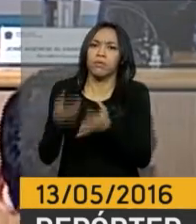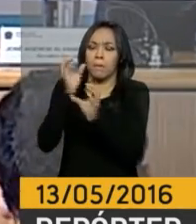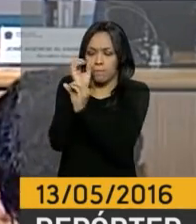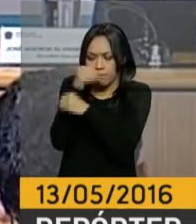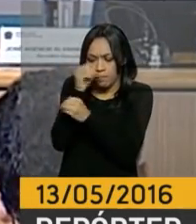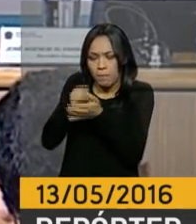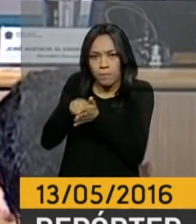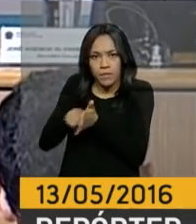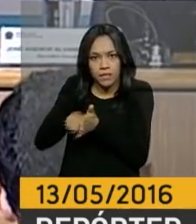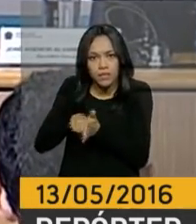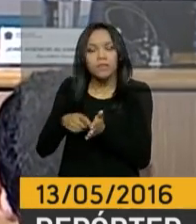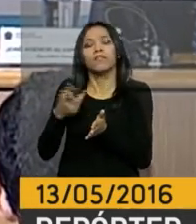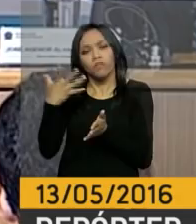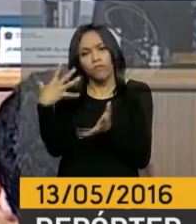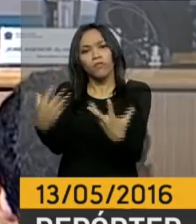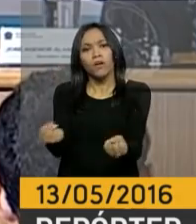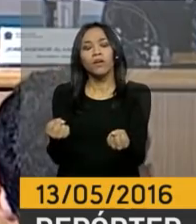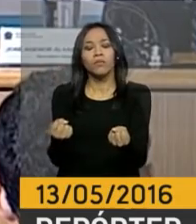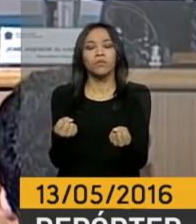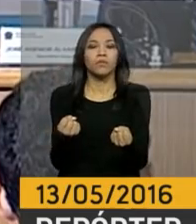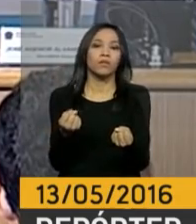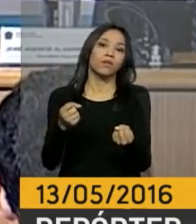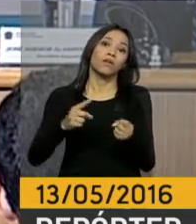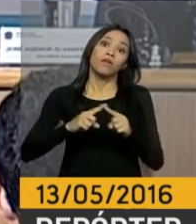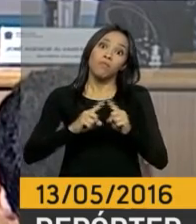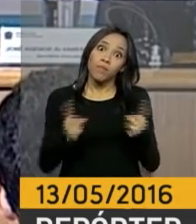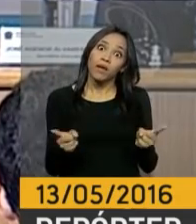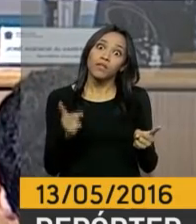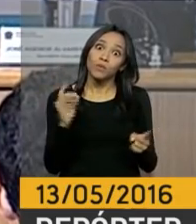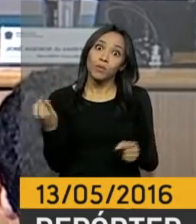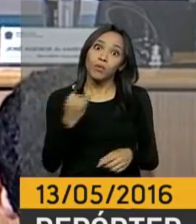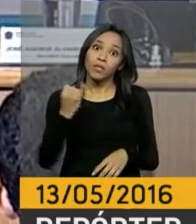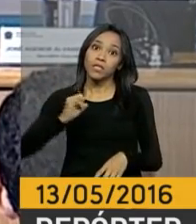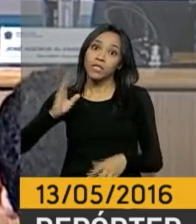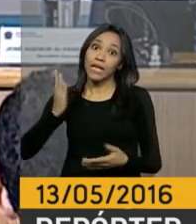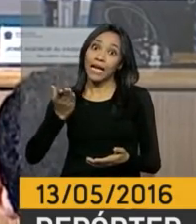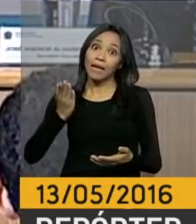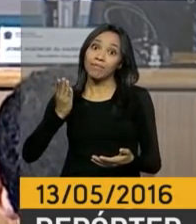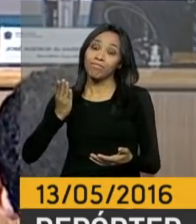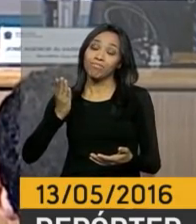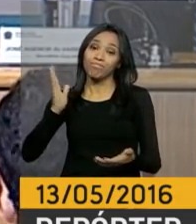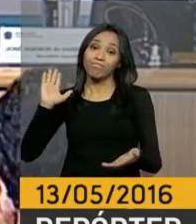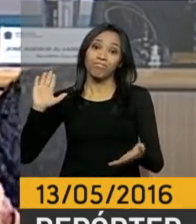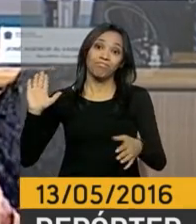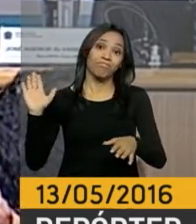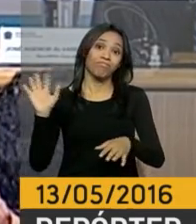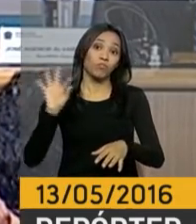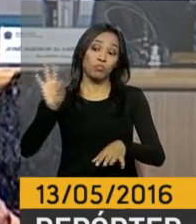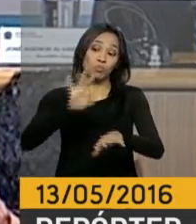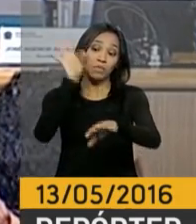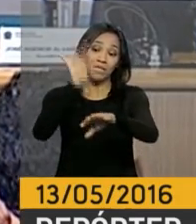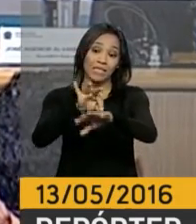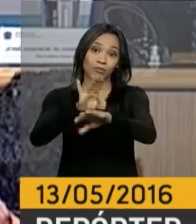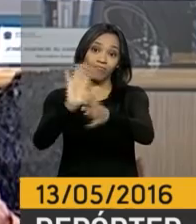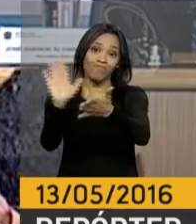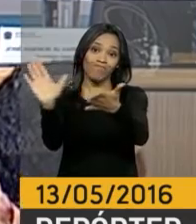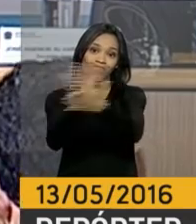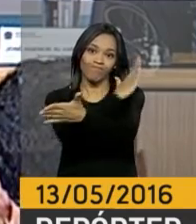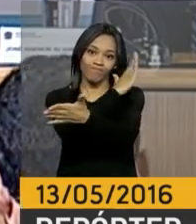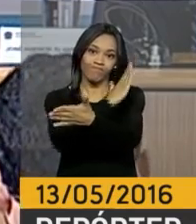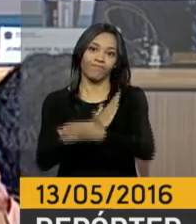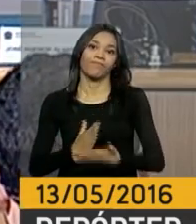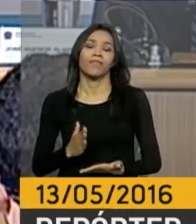a endemia dessa forma mas o negócio é matar o mosquito se nós enquanto nós tivermos o mosquito nós vamos ter